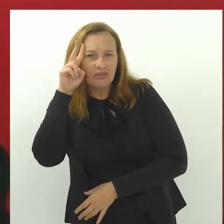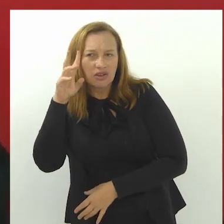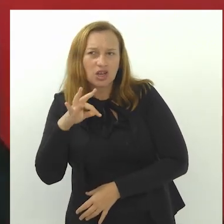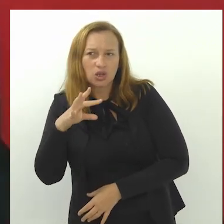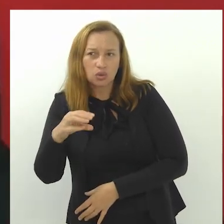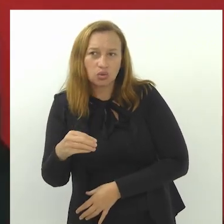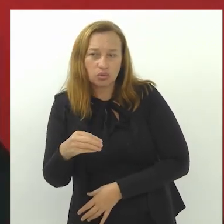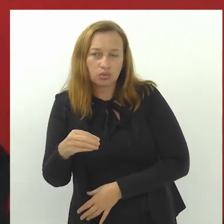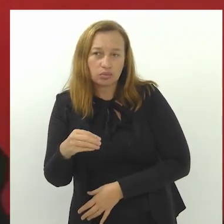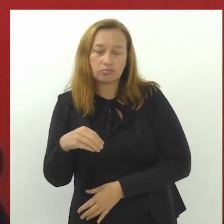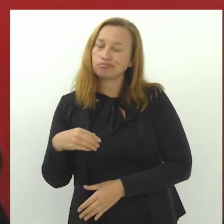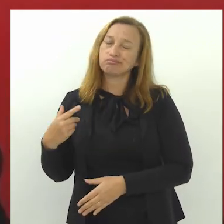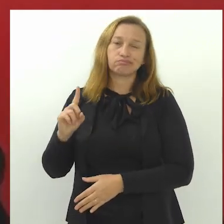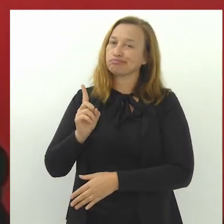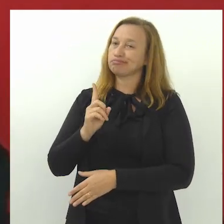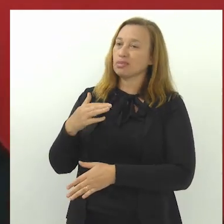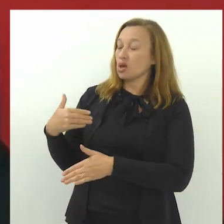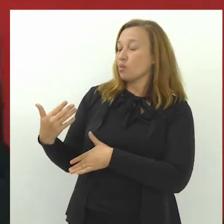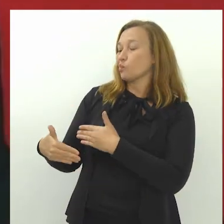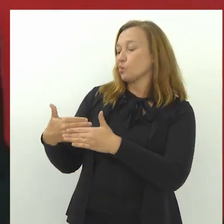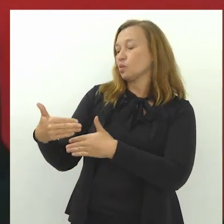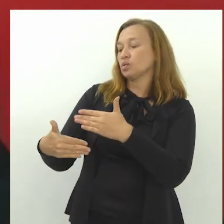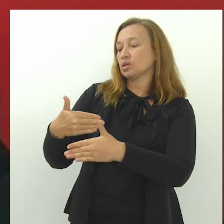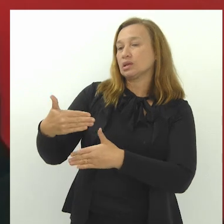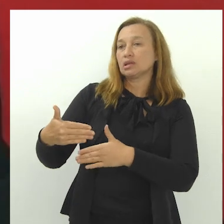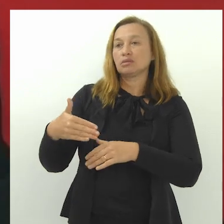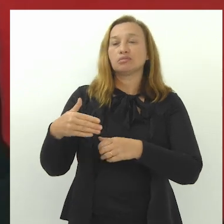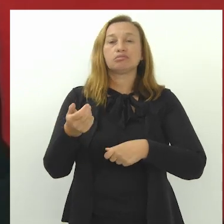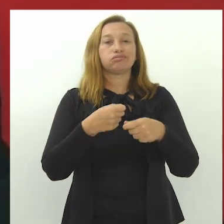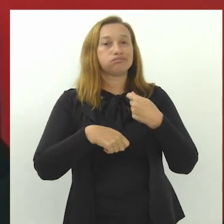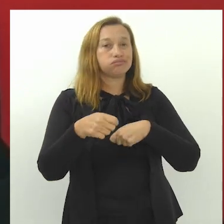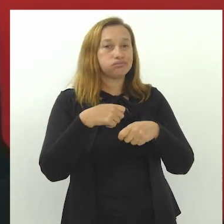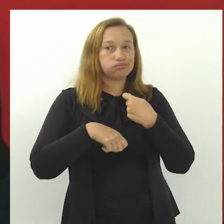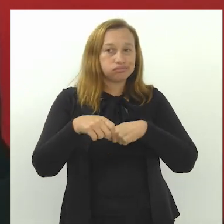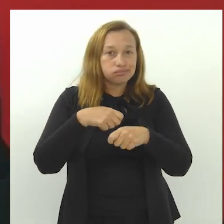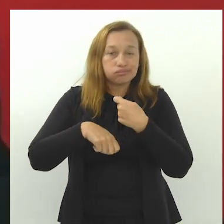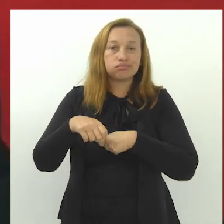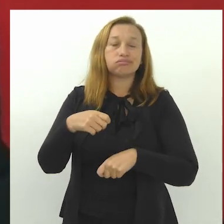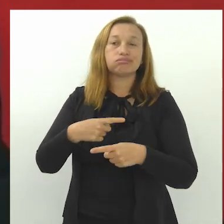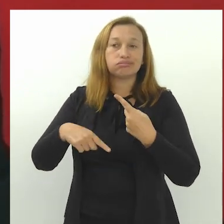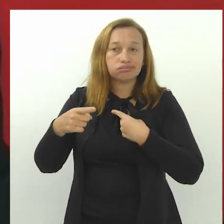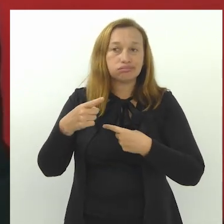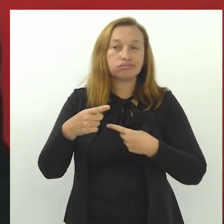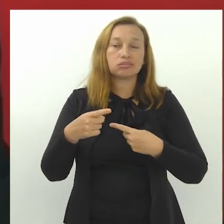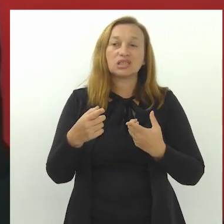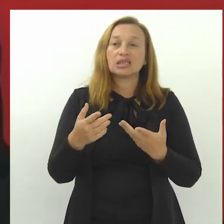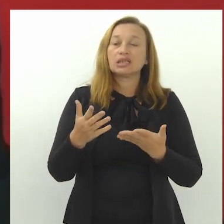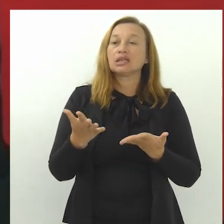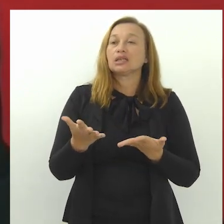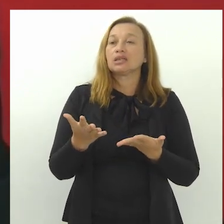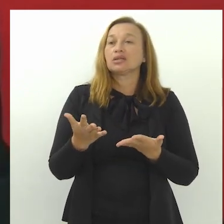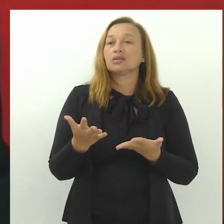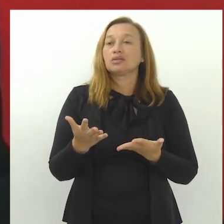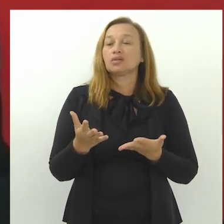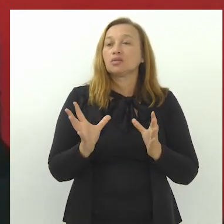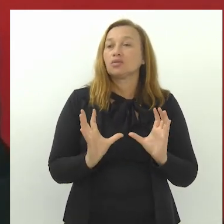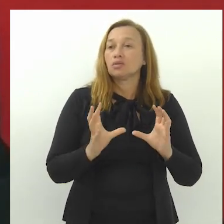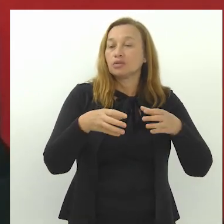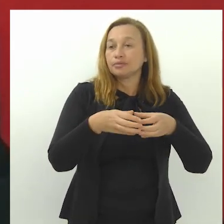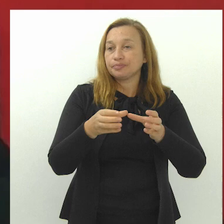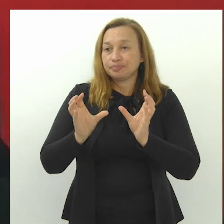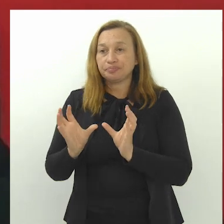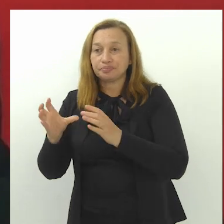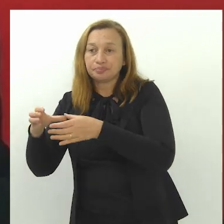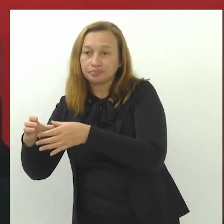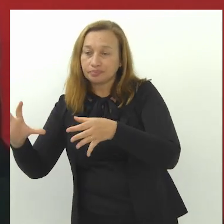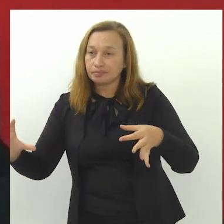na segunda-feira sobre aquilo. É um amplo processo de negociação prévia, em que a incidência se